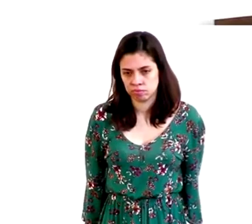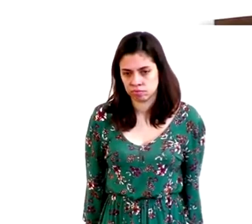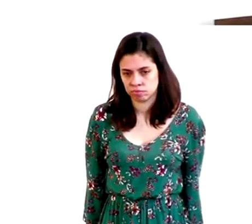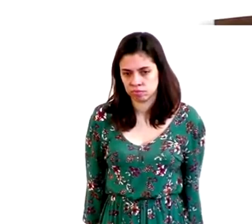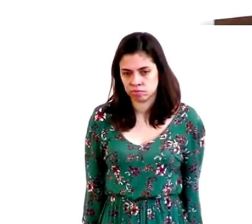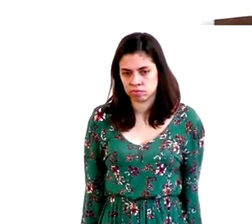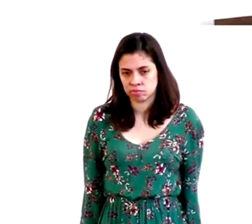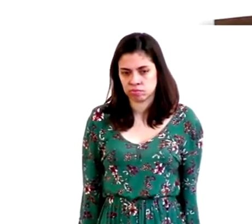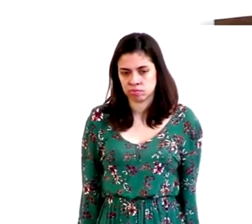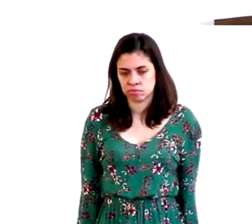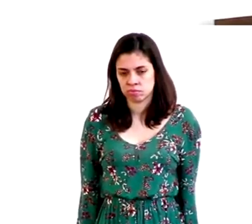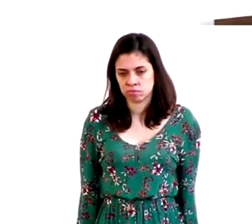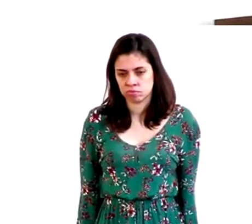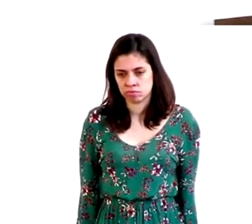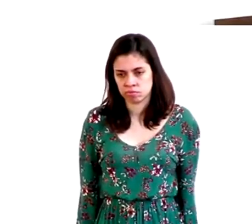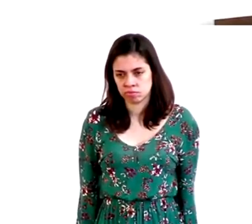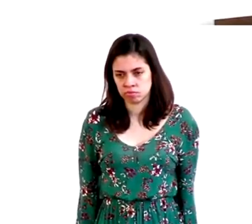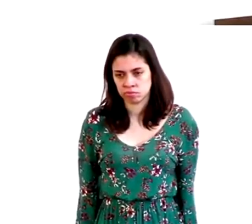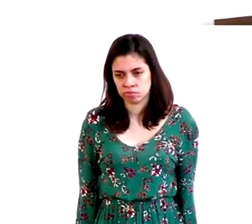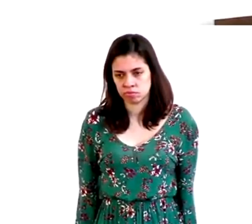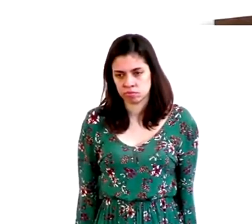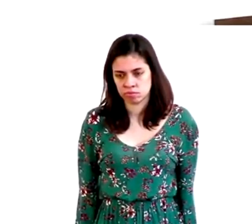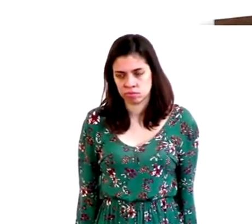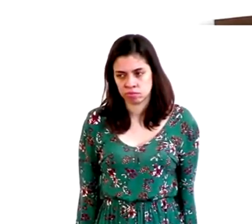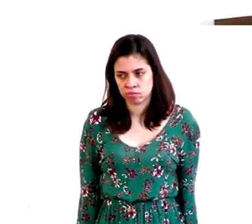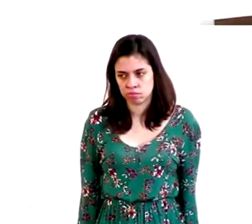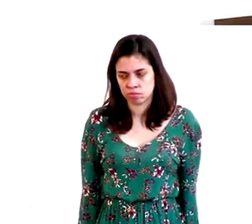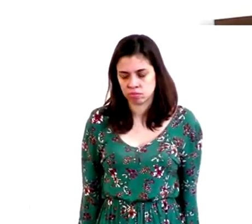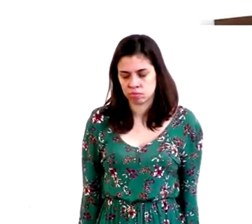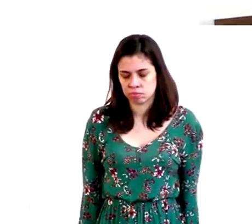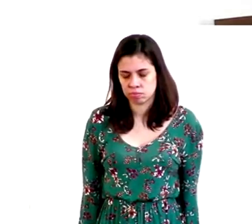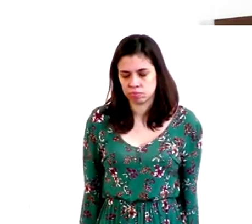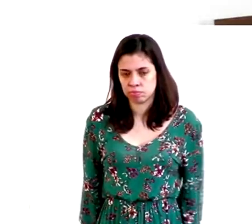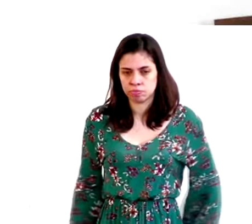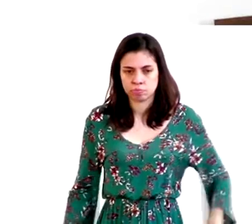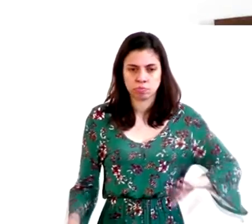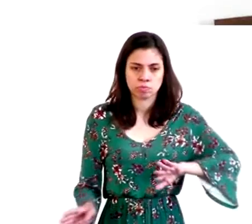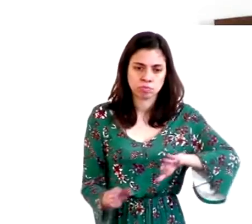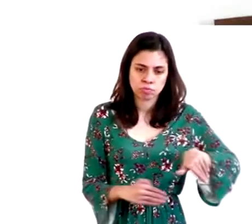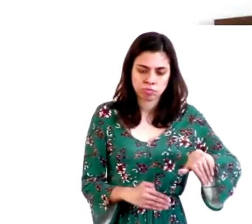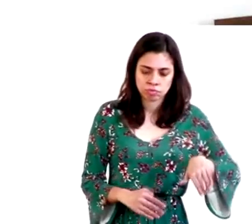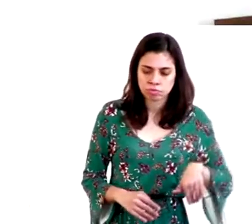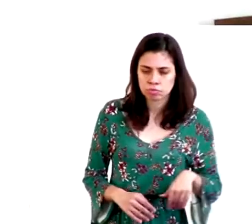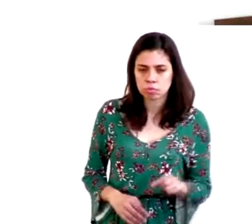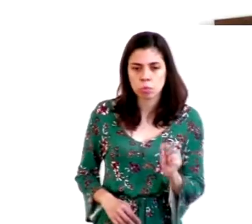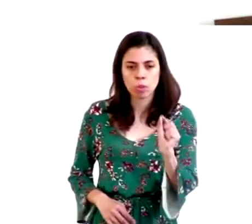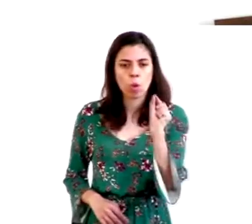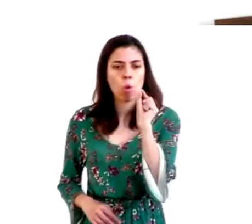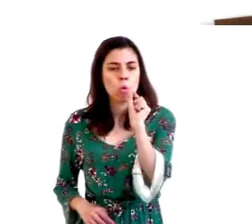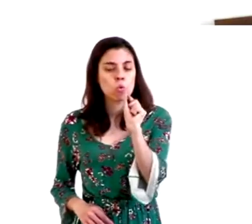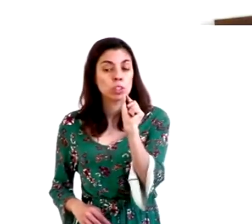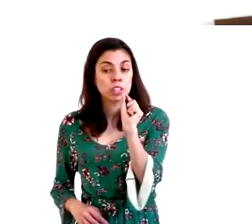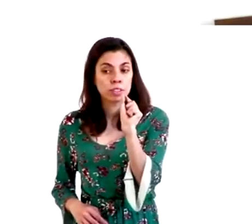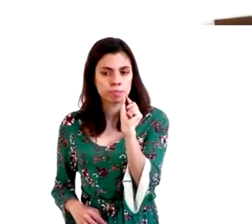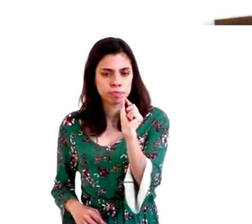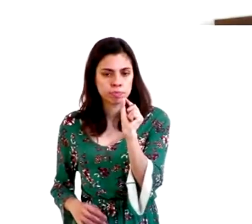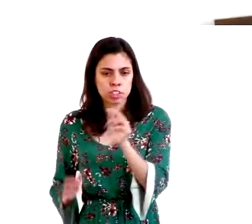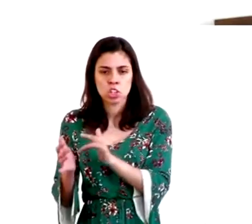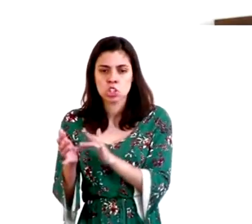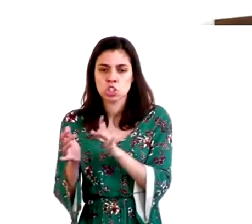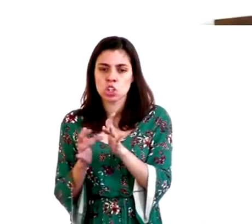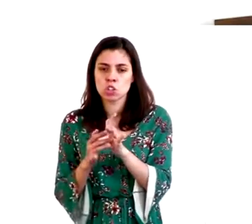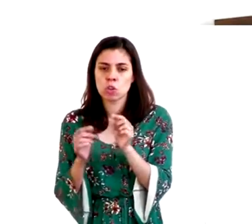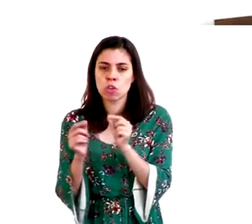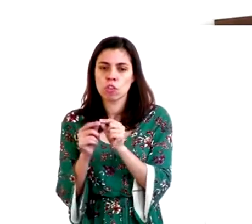vidas. Mas, queridos, o que Jesus estava fazendo antes do Sermão do Monte? Vamos ao